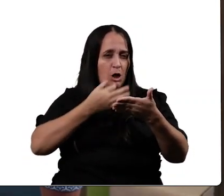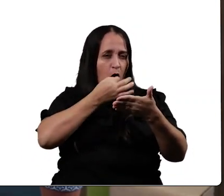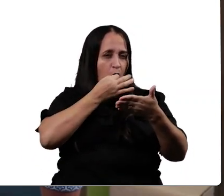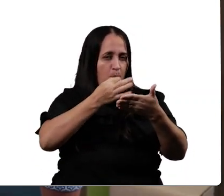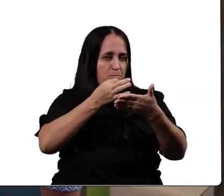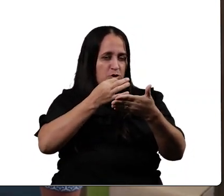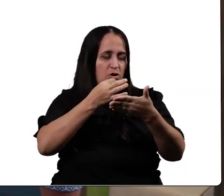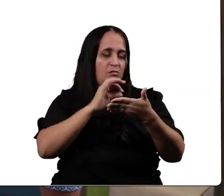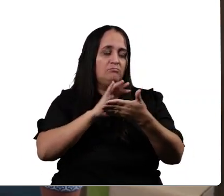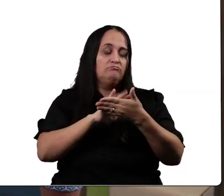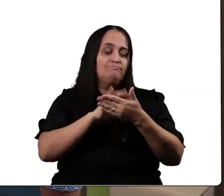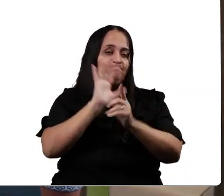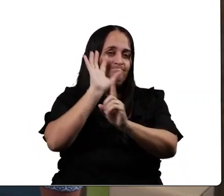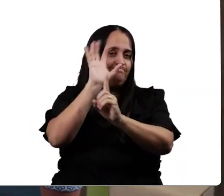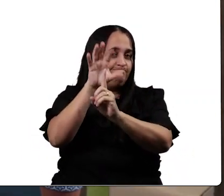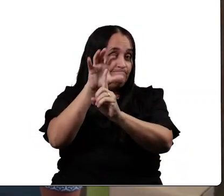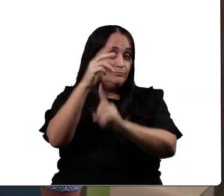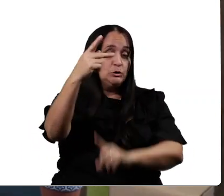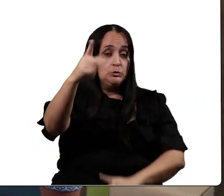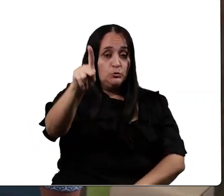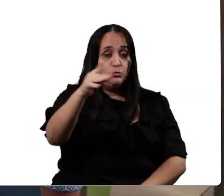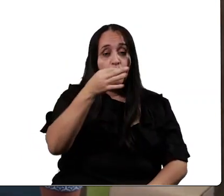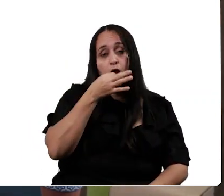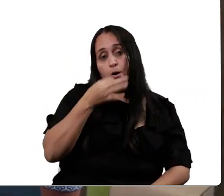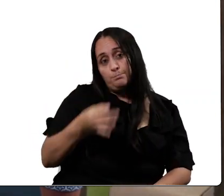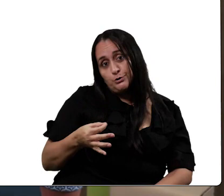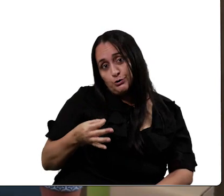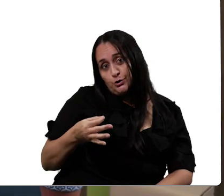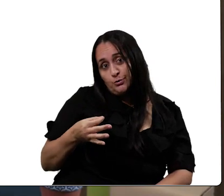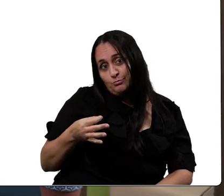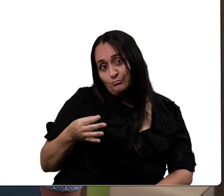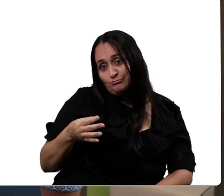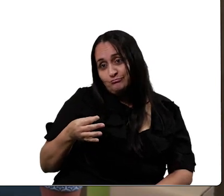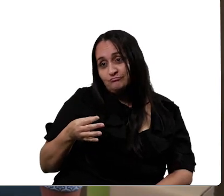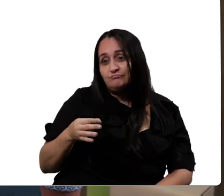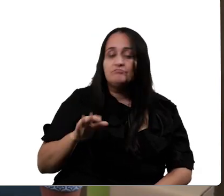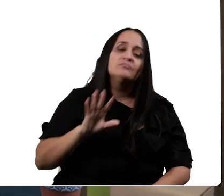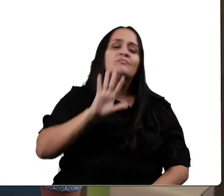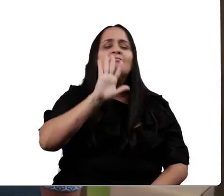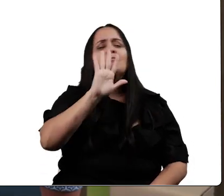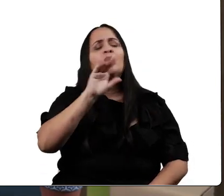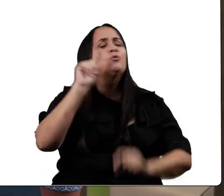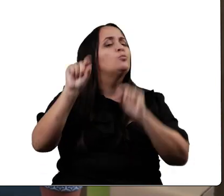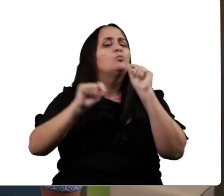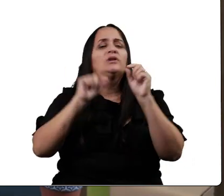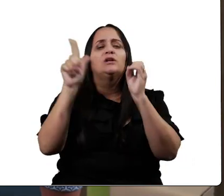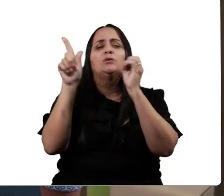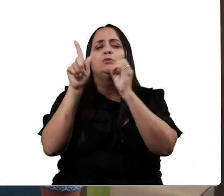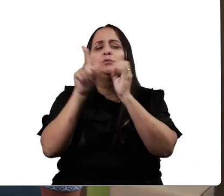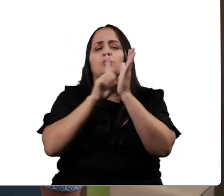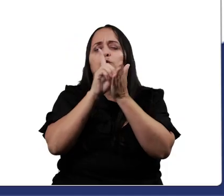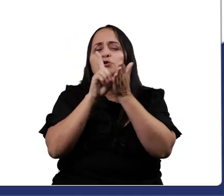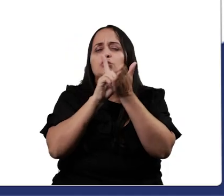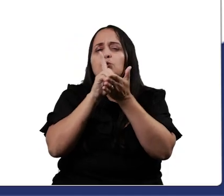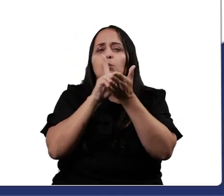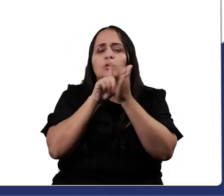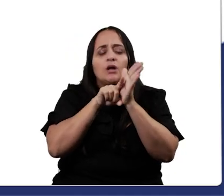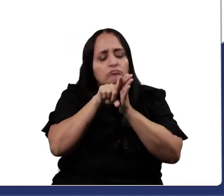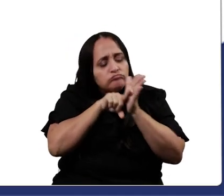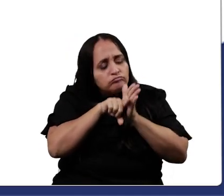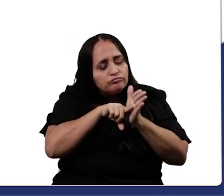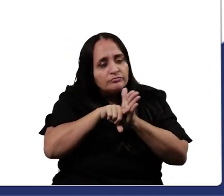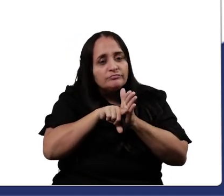nossa opinião. Observe aqui a definição do dicionário sobre opinião.